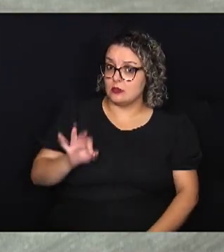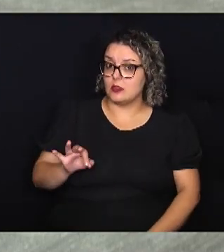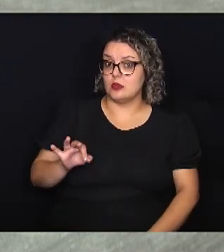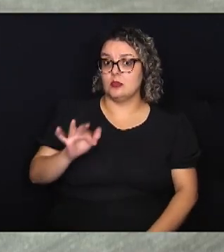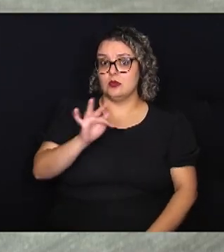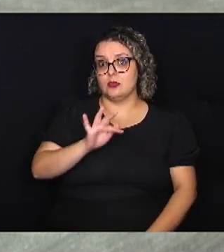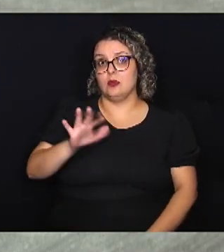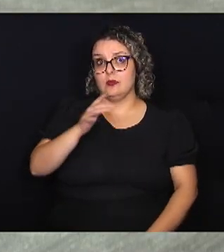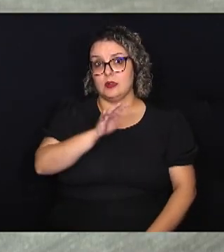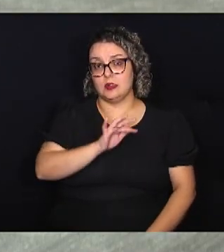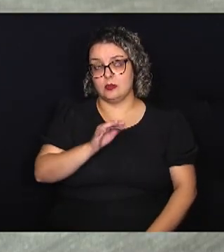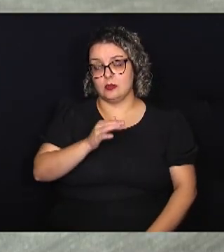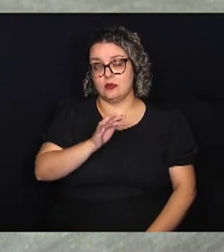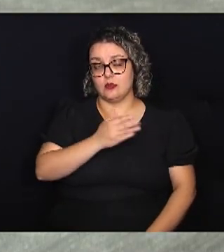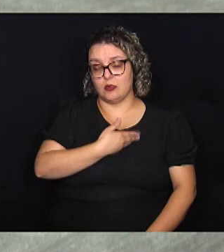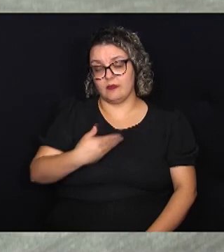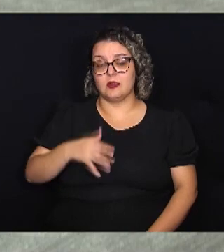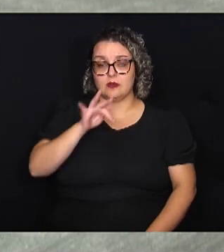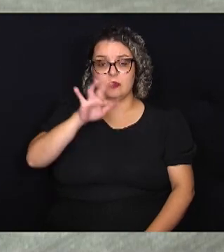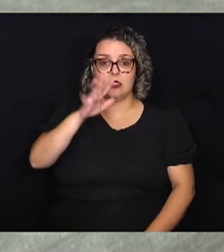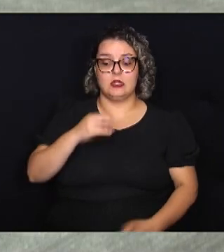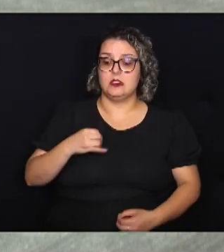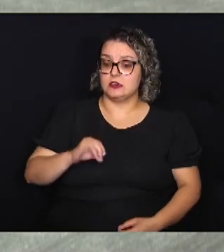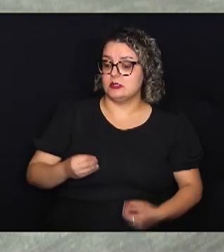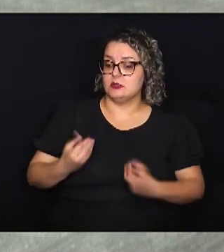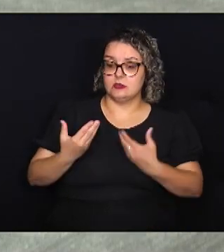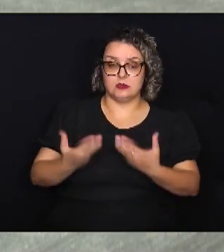federal ainda não der, não trouxer ou não